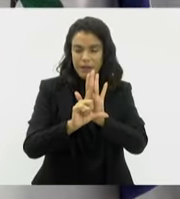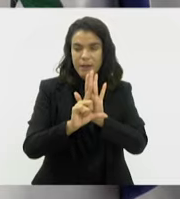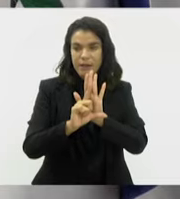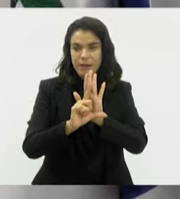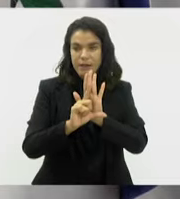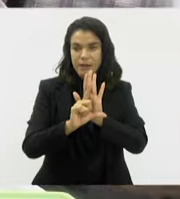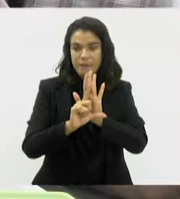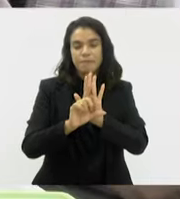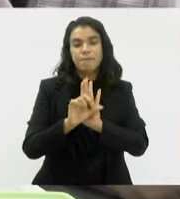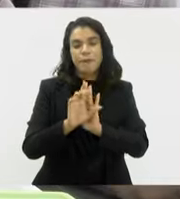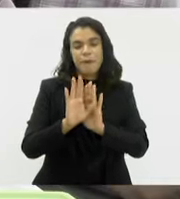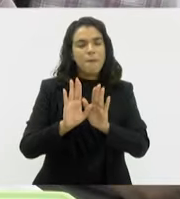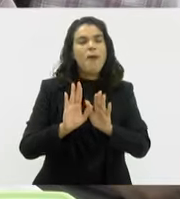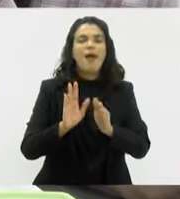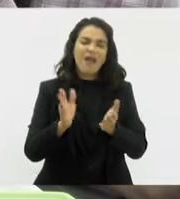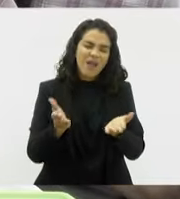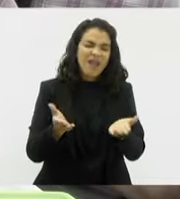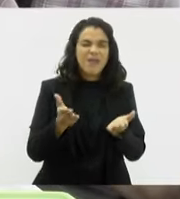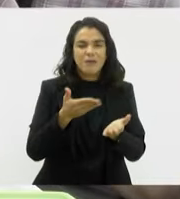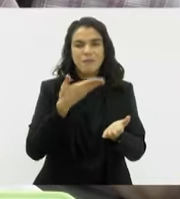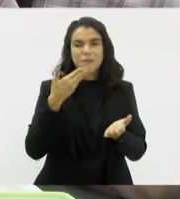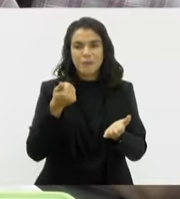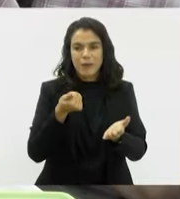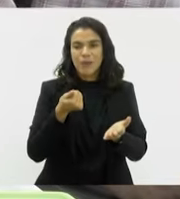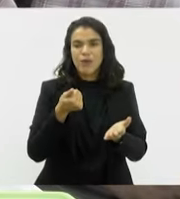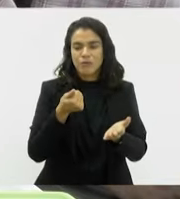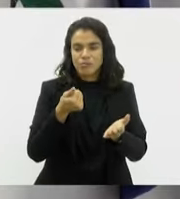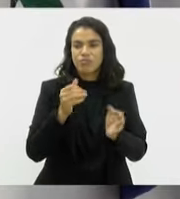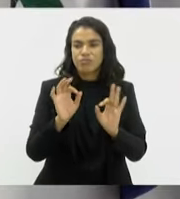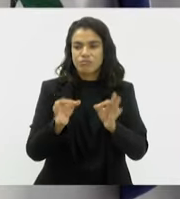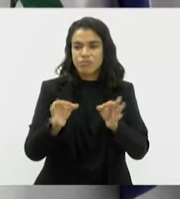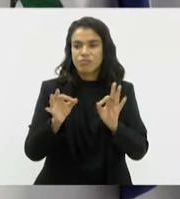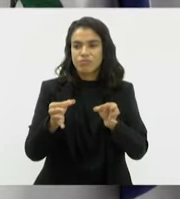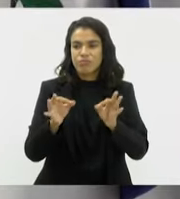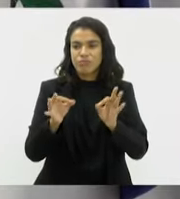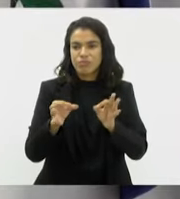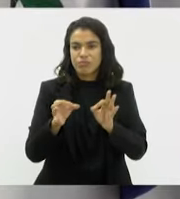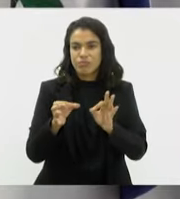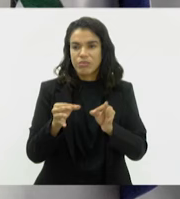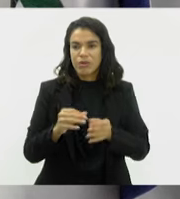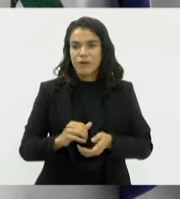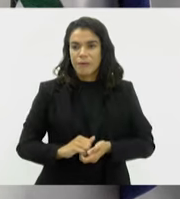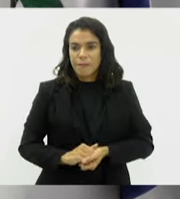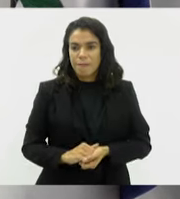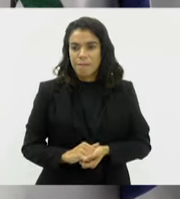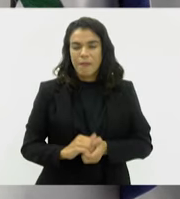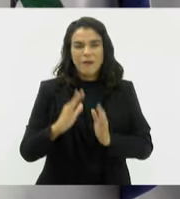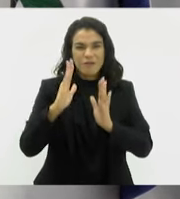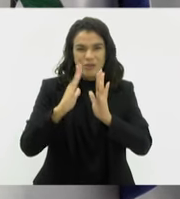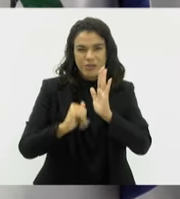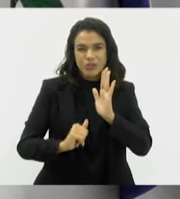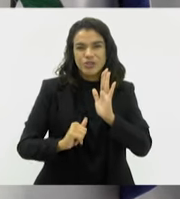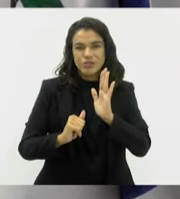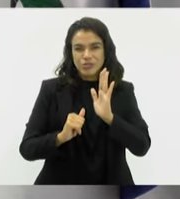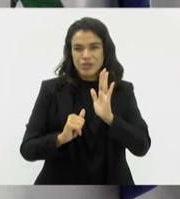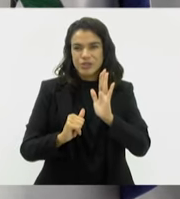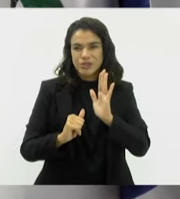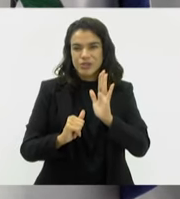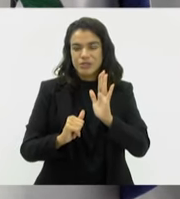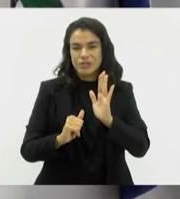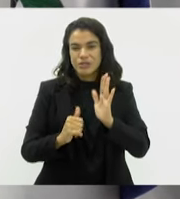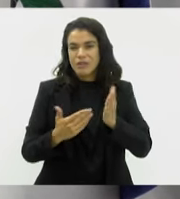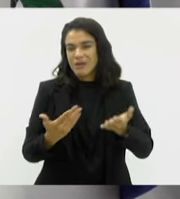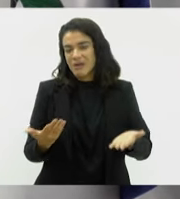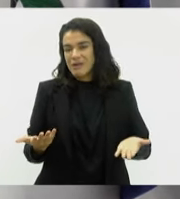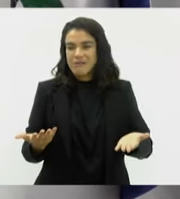outro. Isso, pula. E sobrestar aqui a tramitação desse. Porque ele saiu de pauta ontem, né? É. Vou retirar esse aqui e passar... Eu sei porque eu emendei